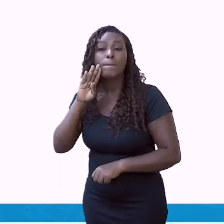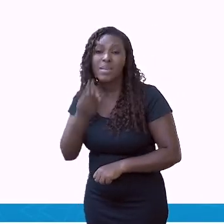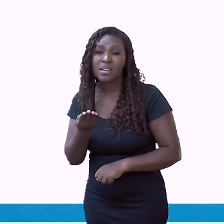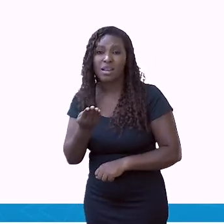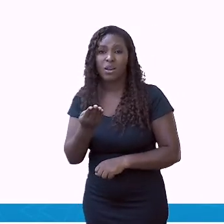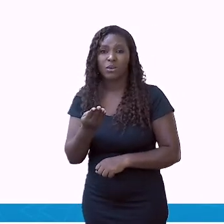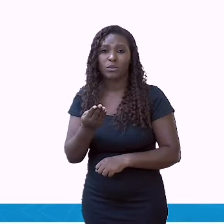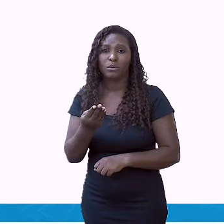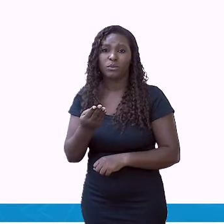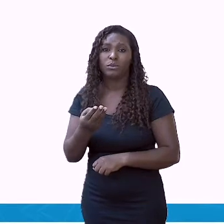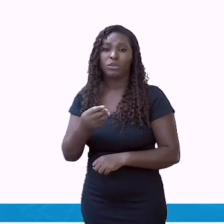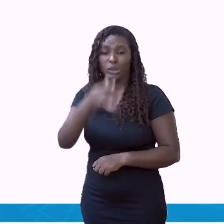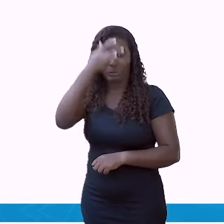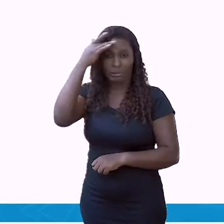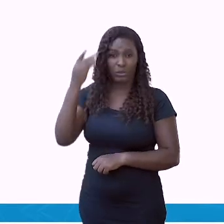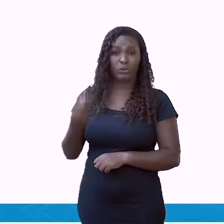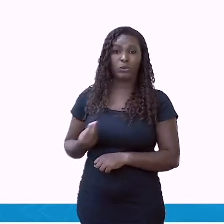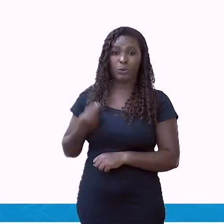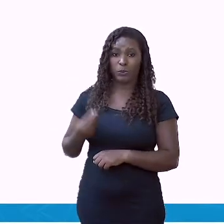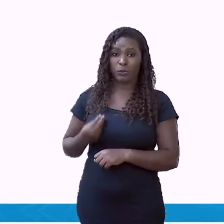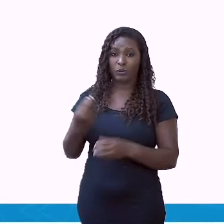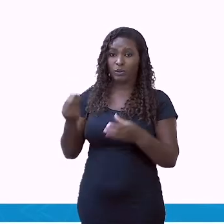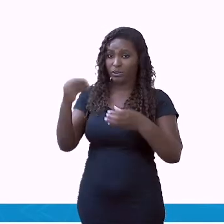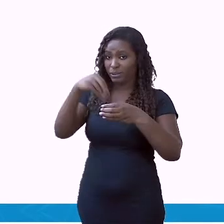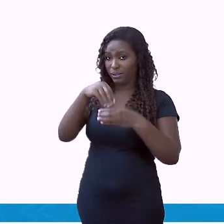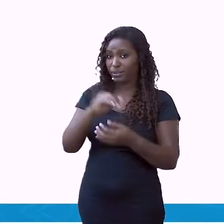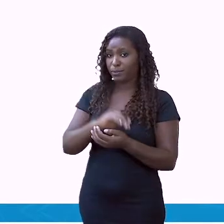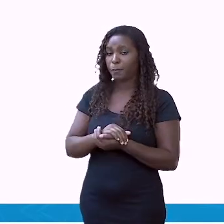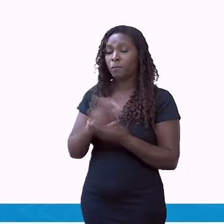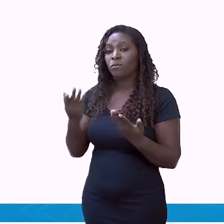de todo esse avanço.